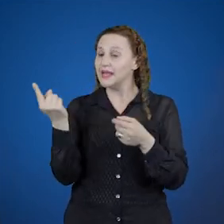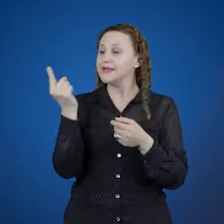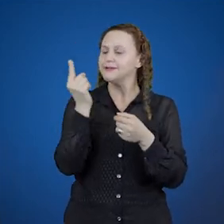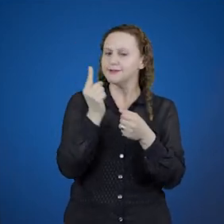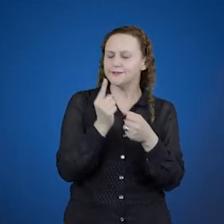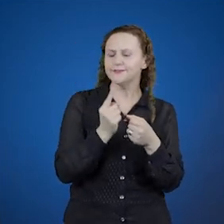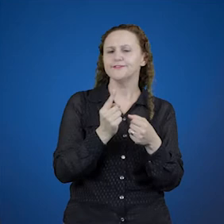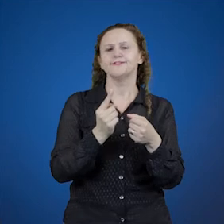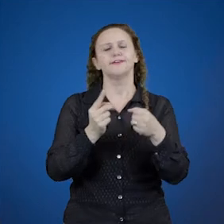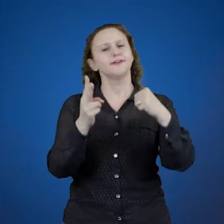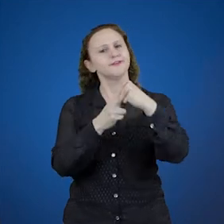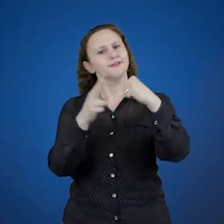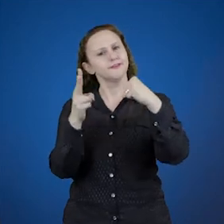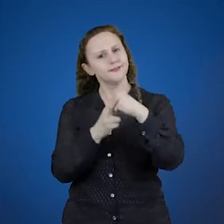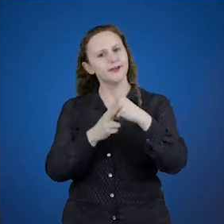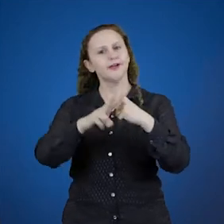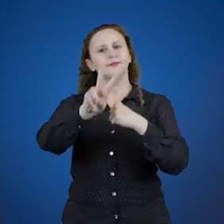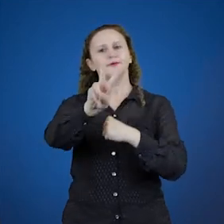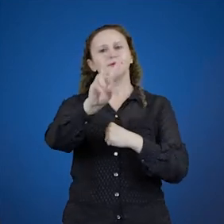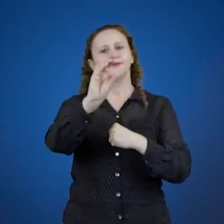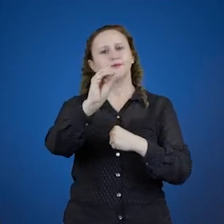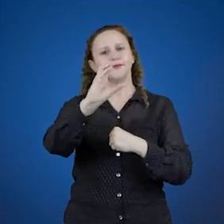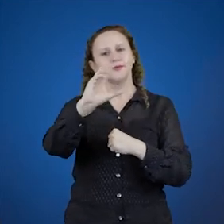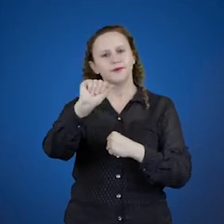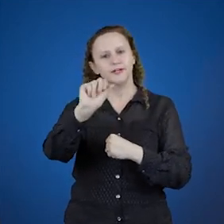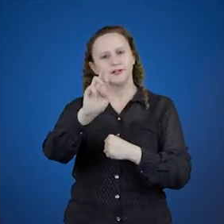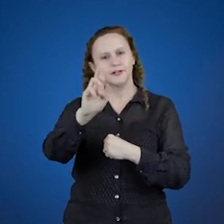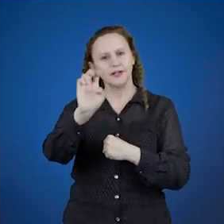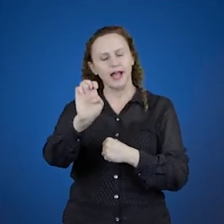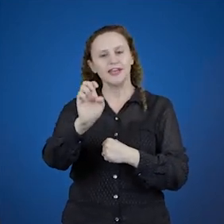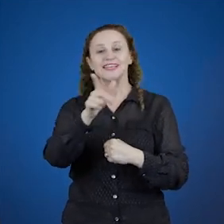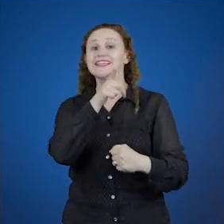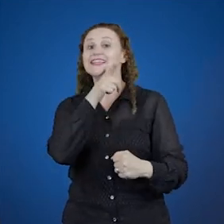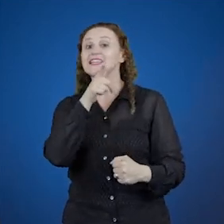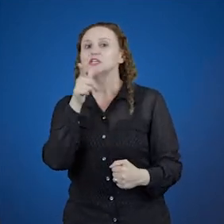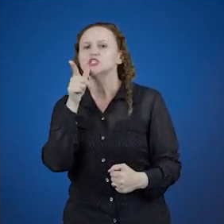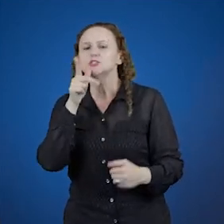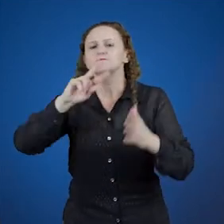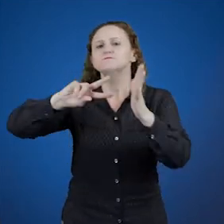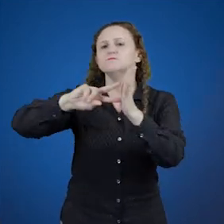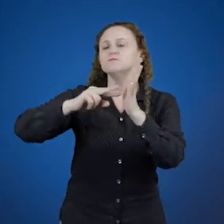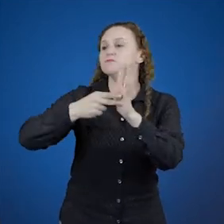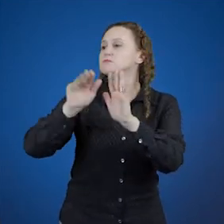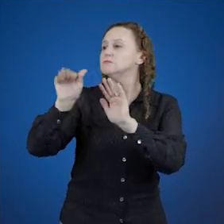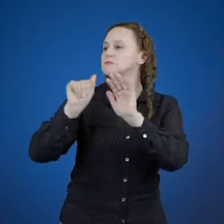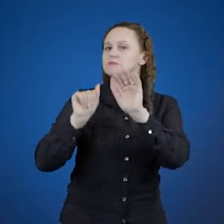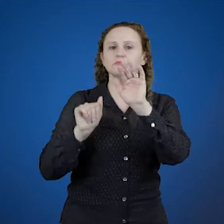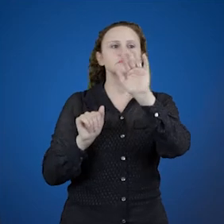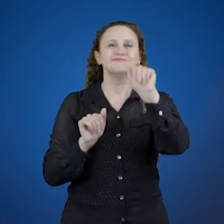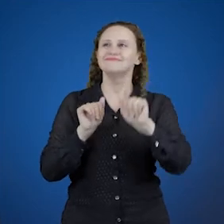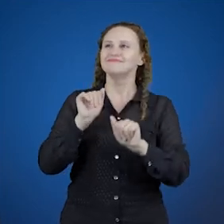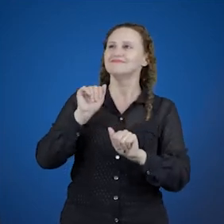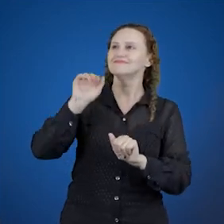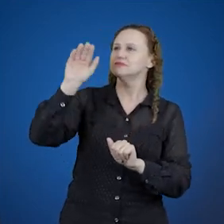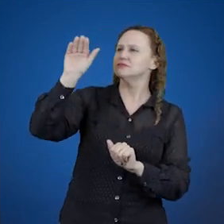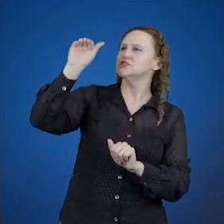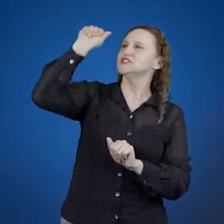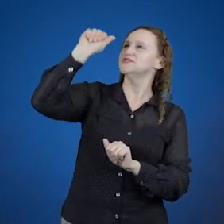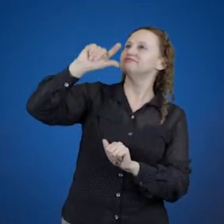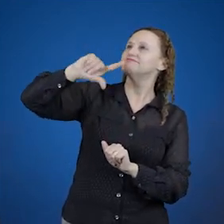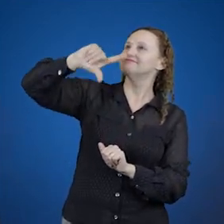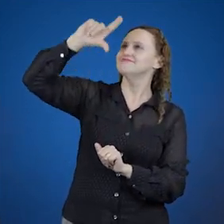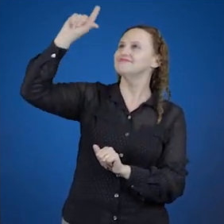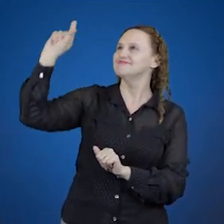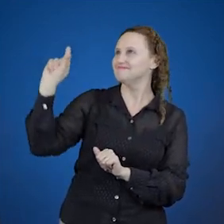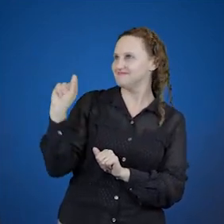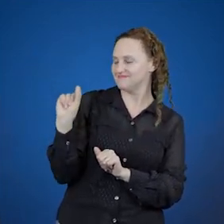vem do latim do verbo vocare no latim que significa chamar Observe o chama a lua